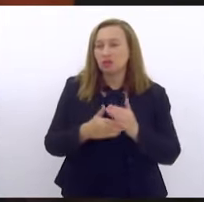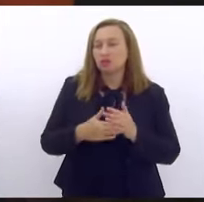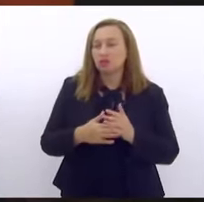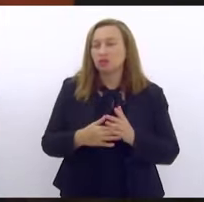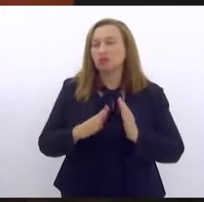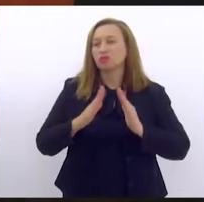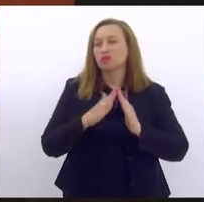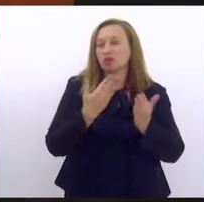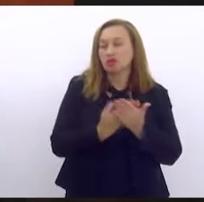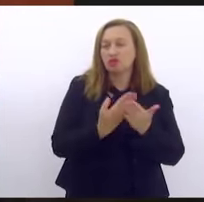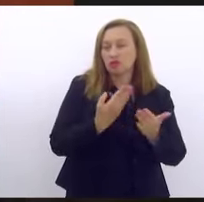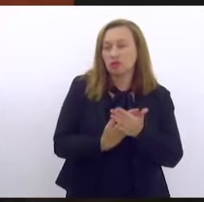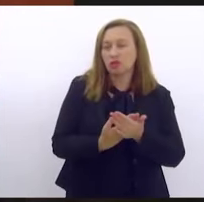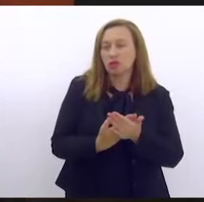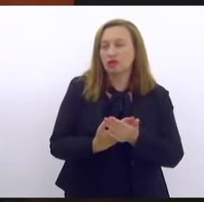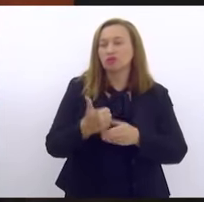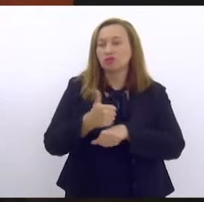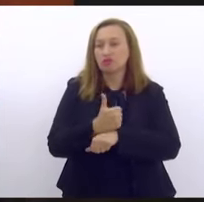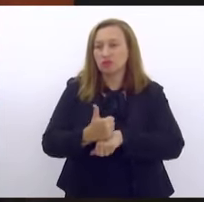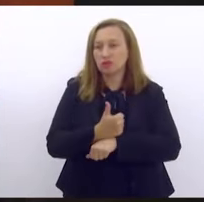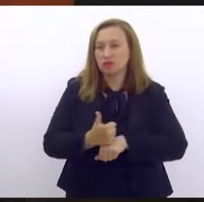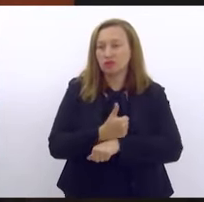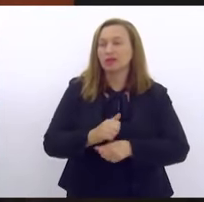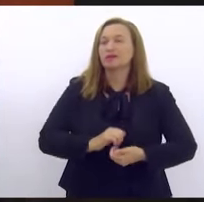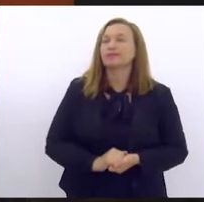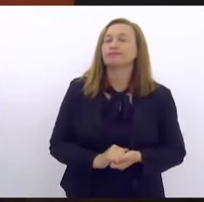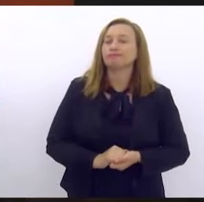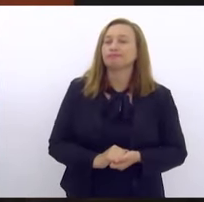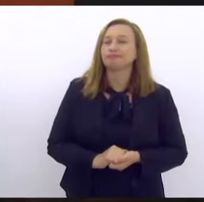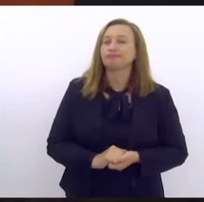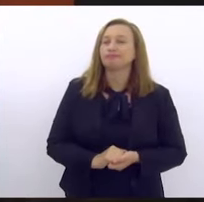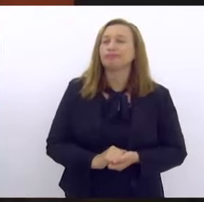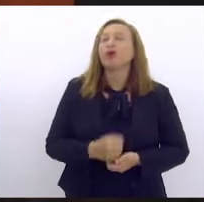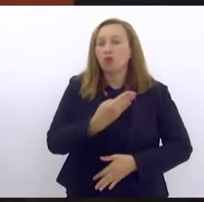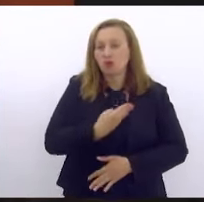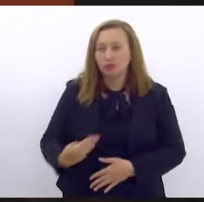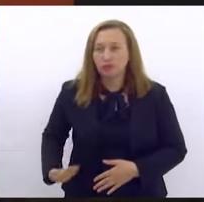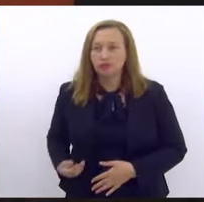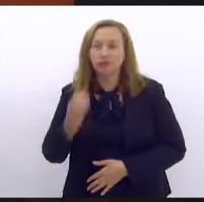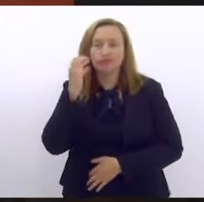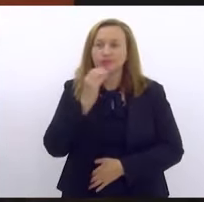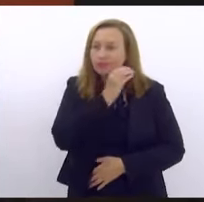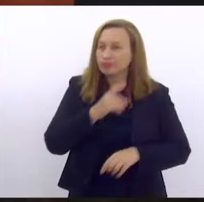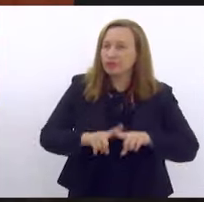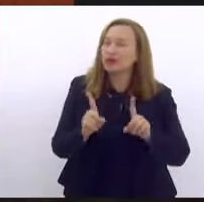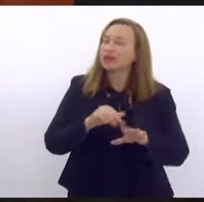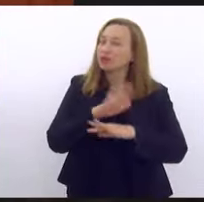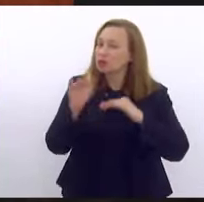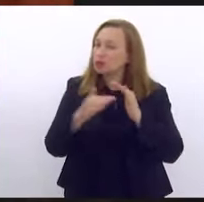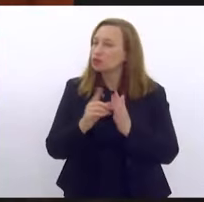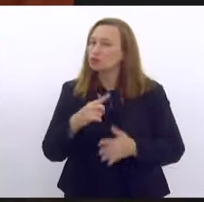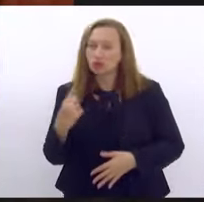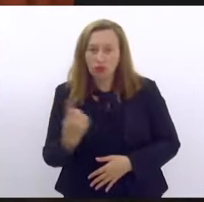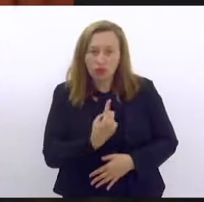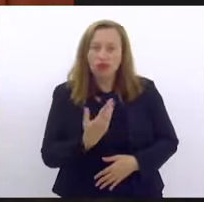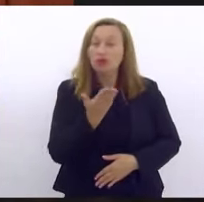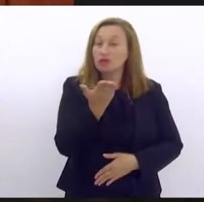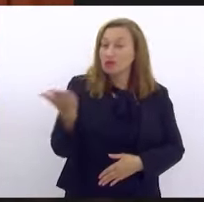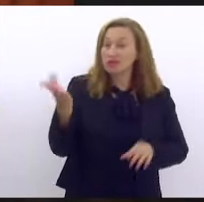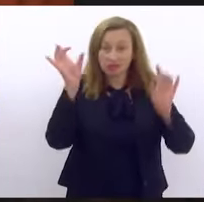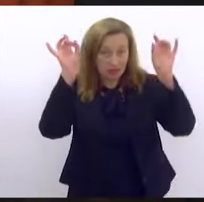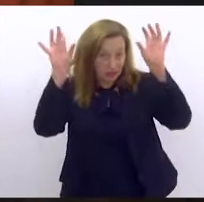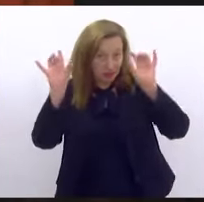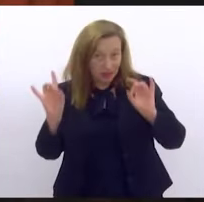que damos a assistência, a base aí de consistência ao governador, ao governador Cláudio Castro, mas também a todos nós, vocês em